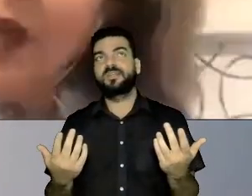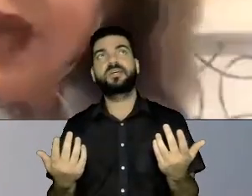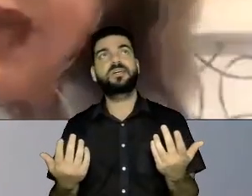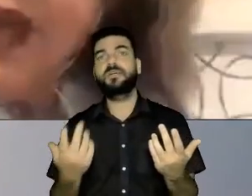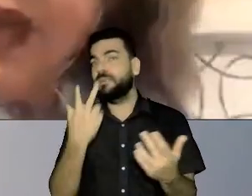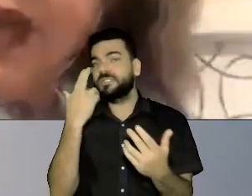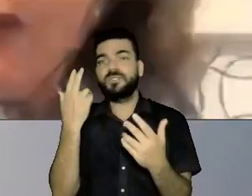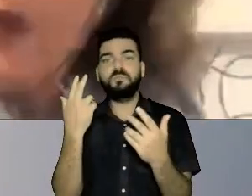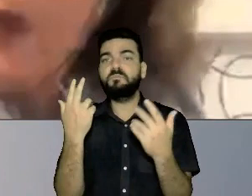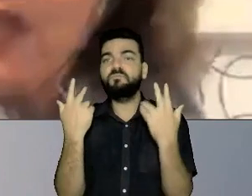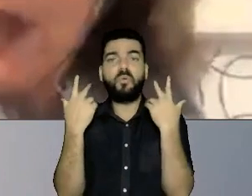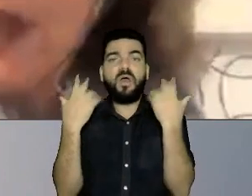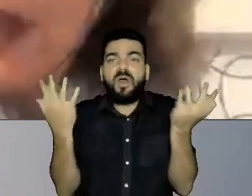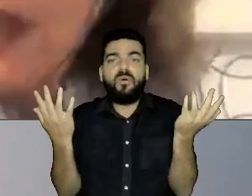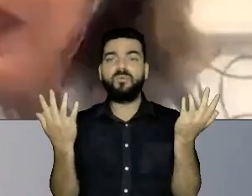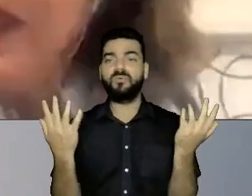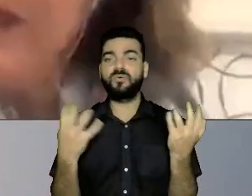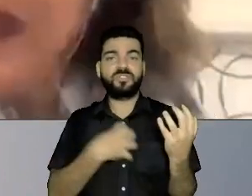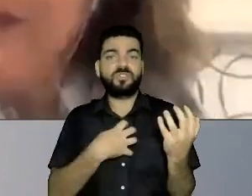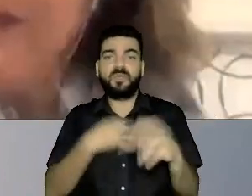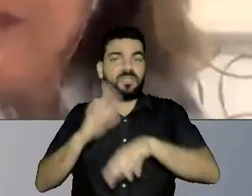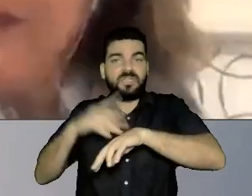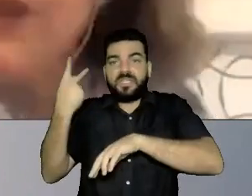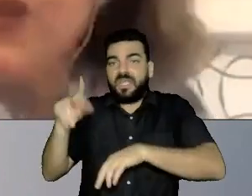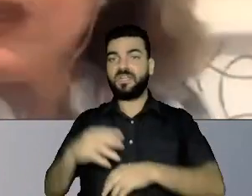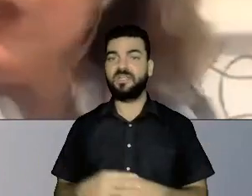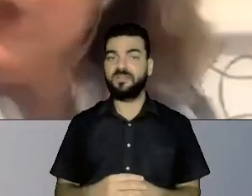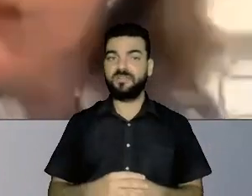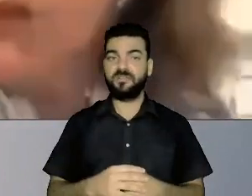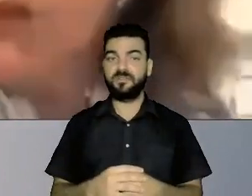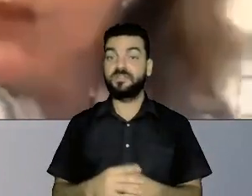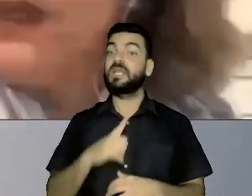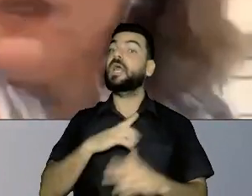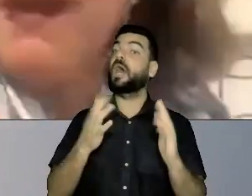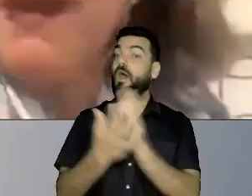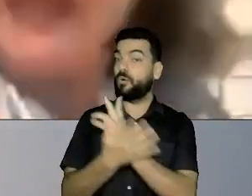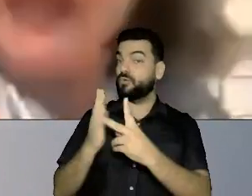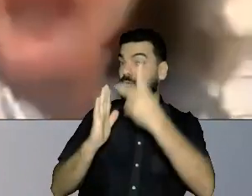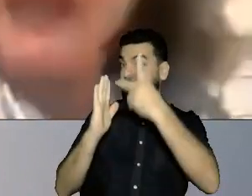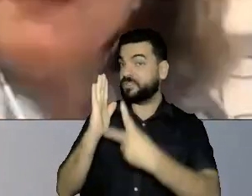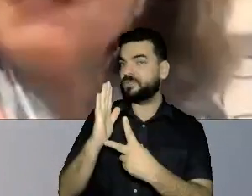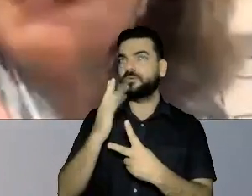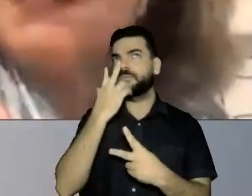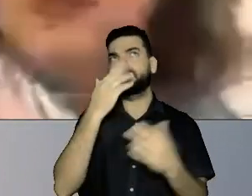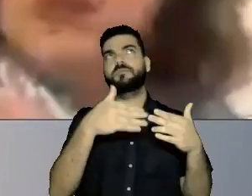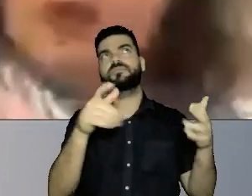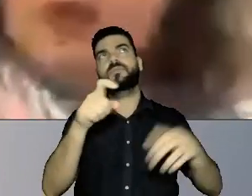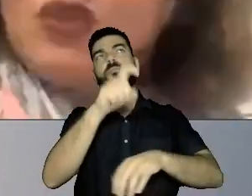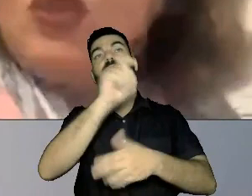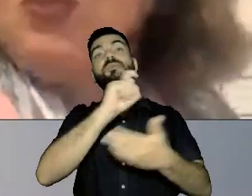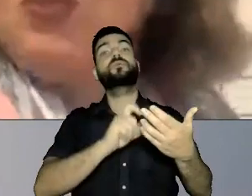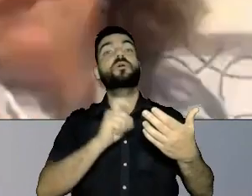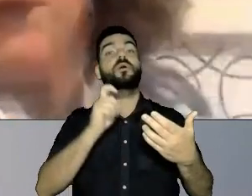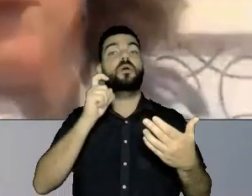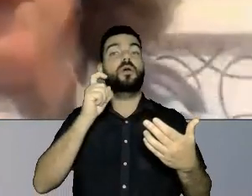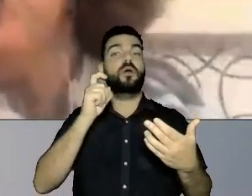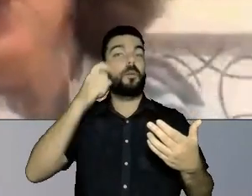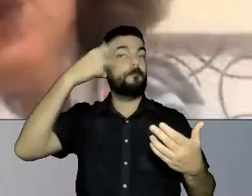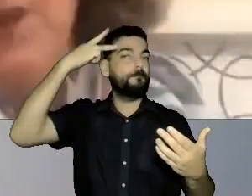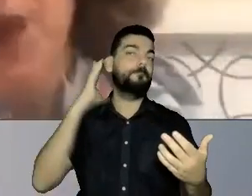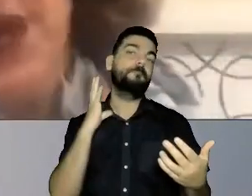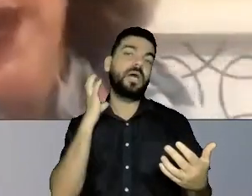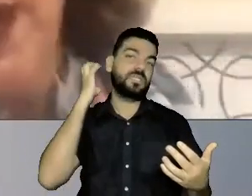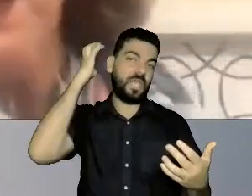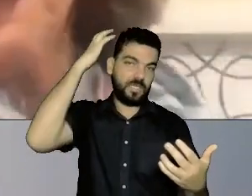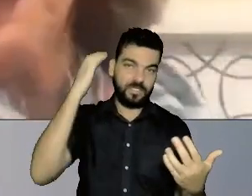com outro olhar. Há um projeto que tem pintado, que começou pintando a Marielle, mas que continua